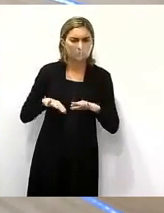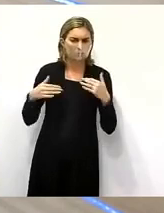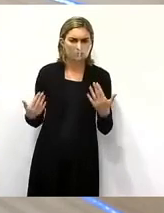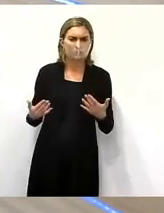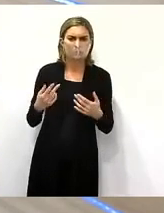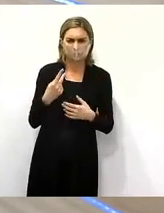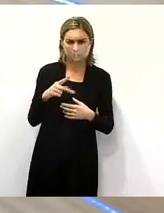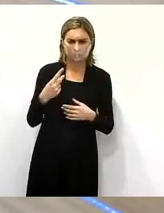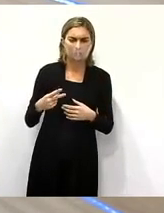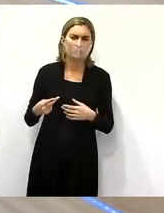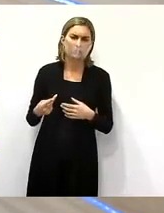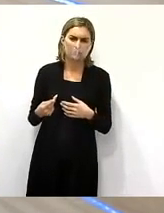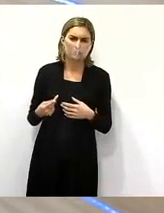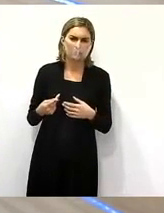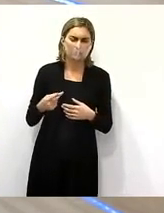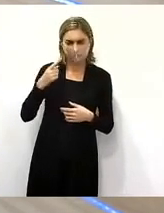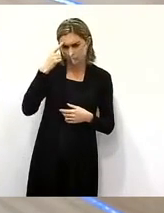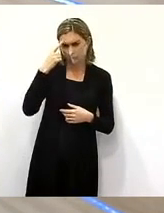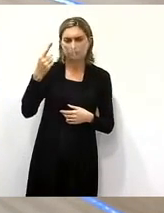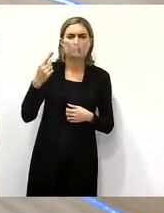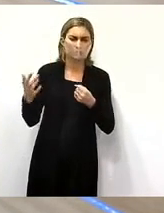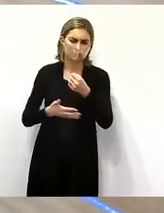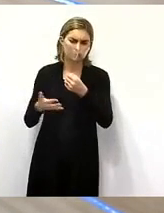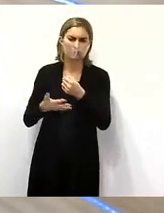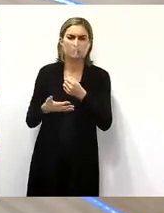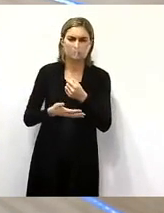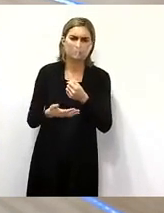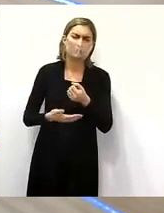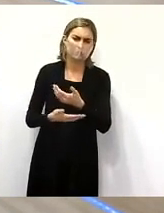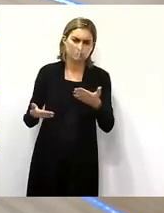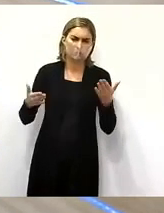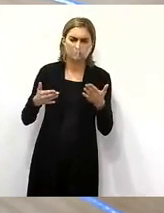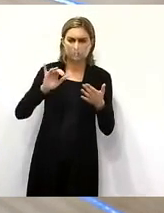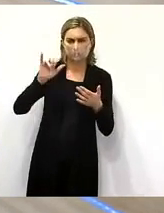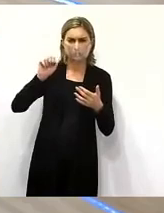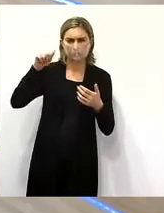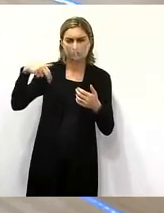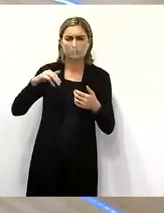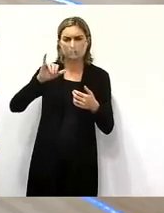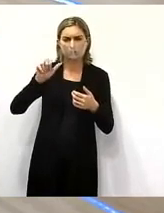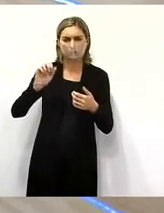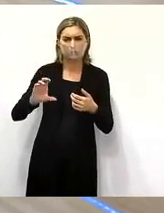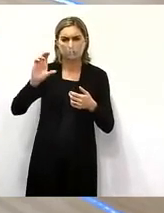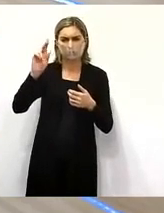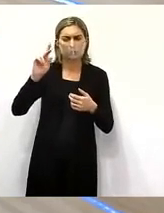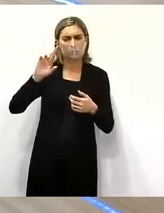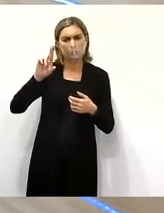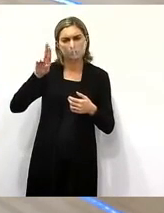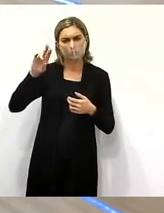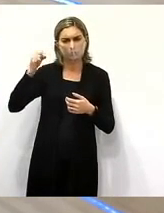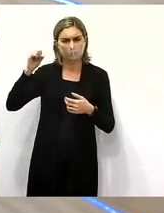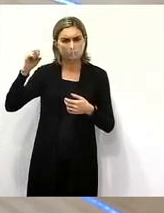Então, essa é a ideia básica de Jean-Jacques Rousseau sobre o mundo